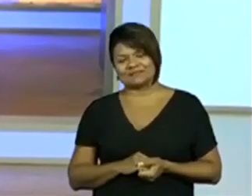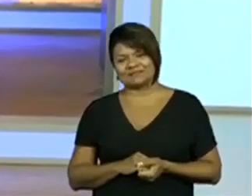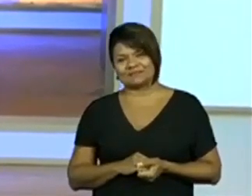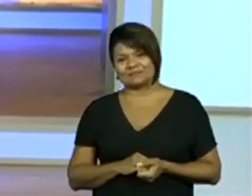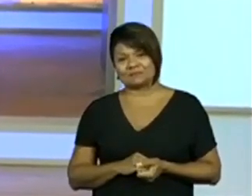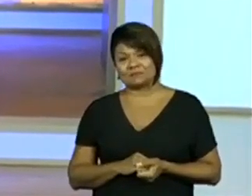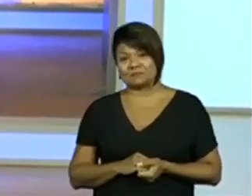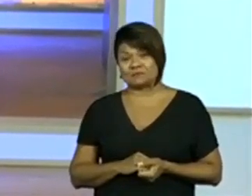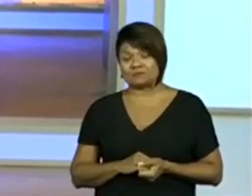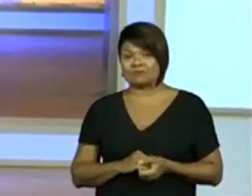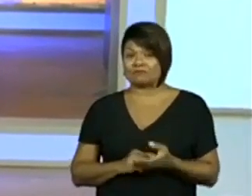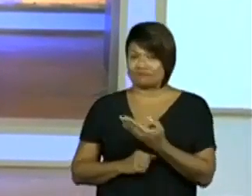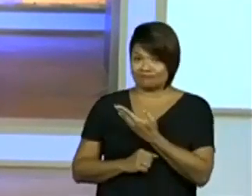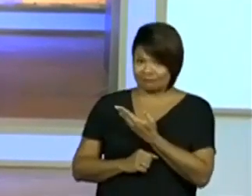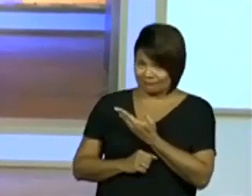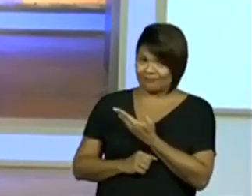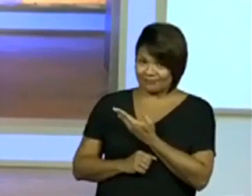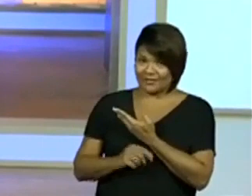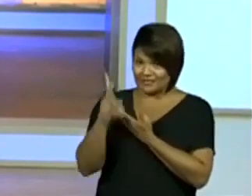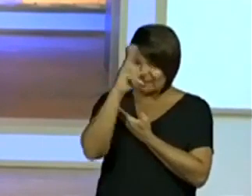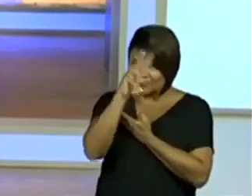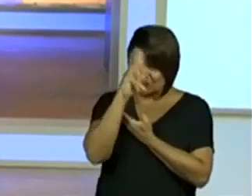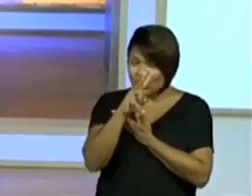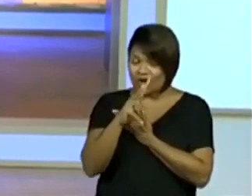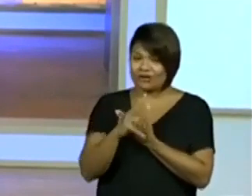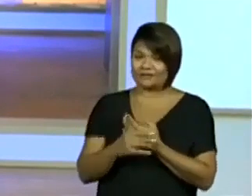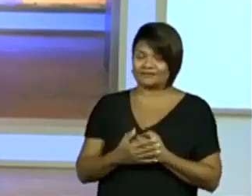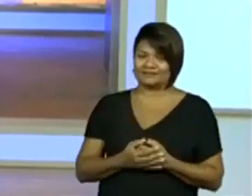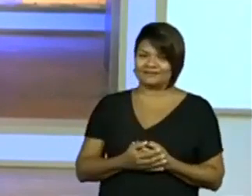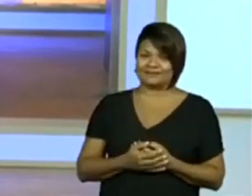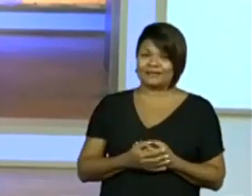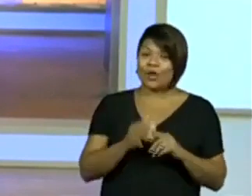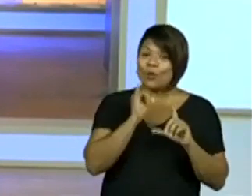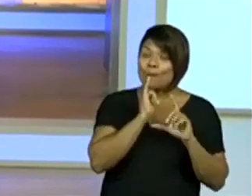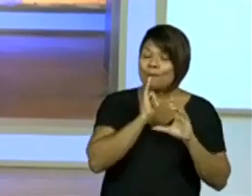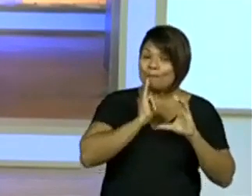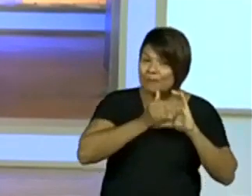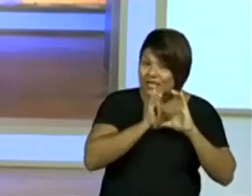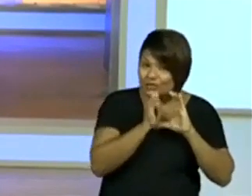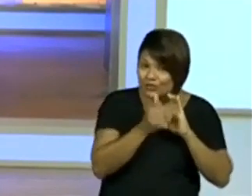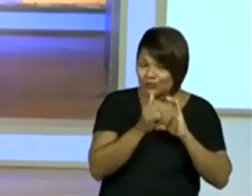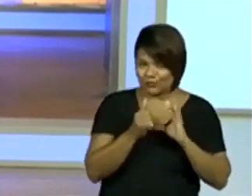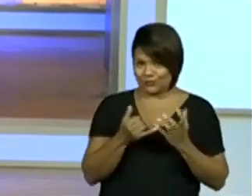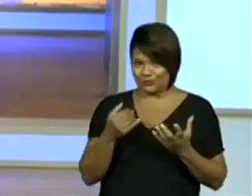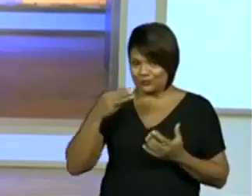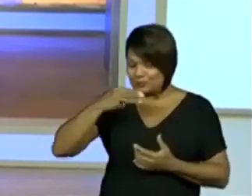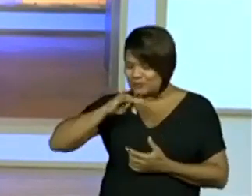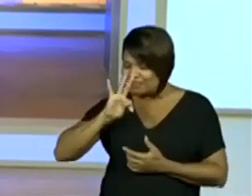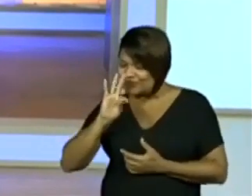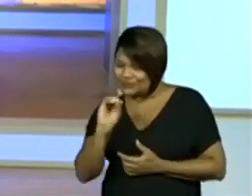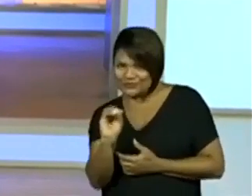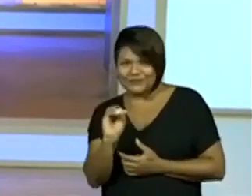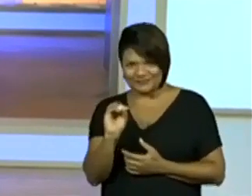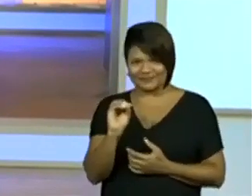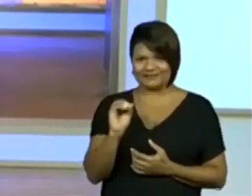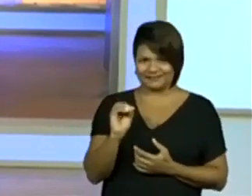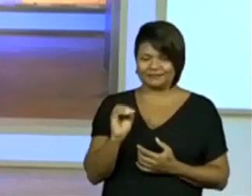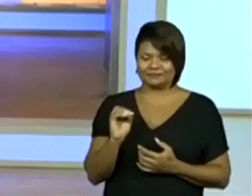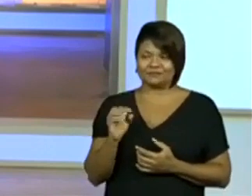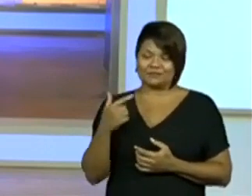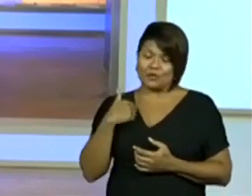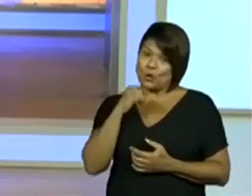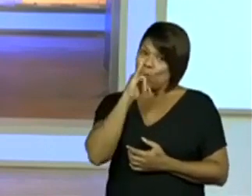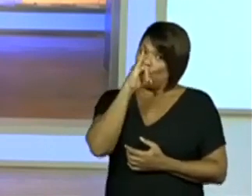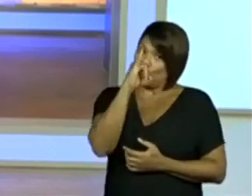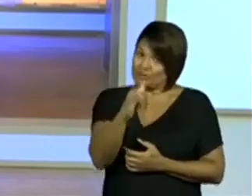Essa história, esse mito fundador, esse mito originário que eu acabei de recontar com todo respeito às